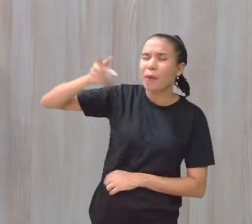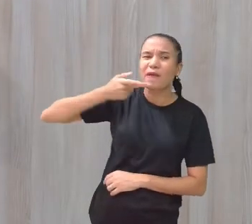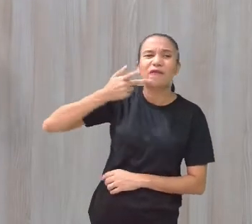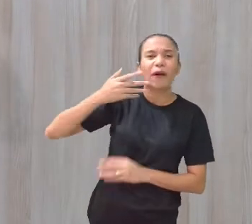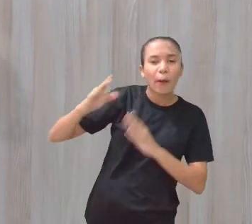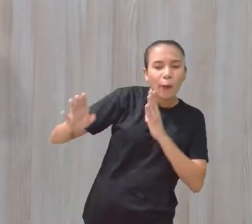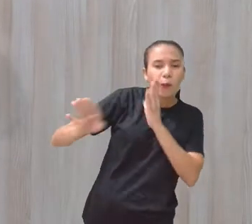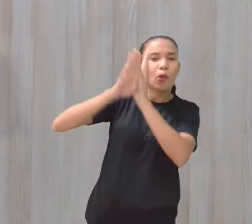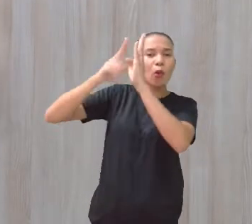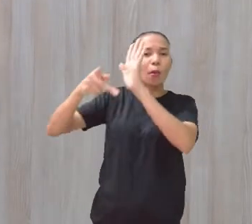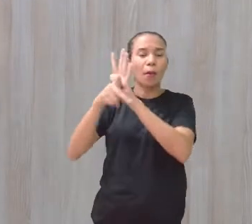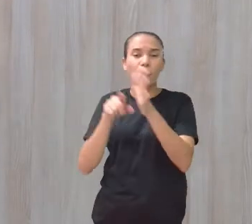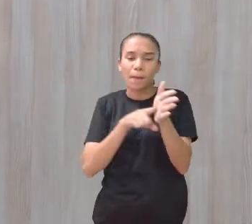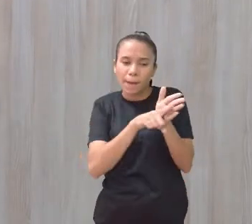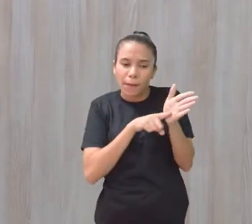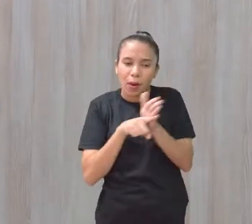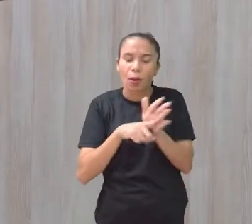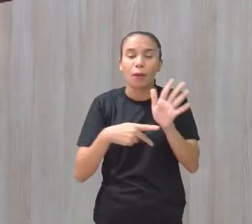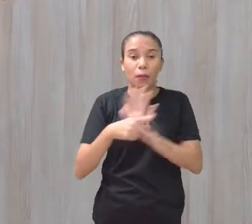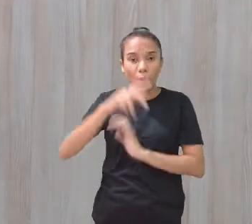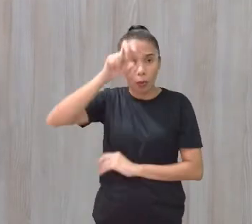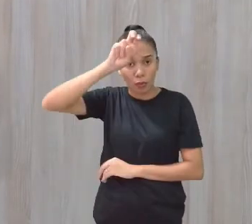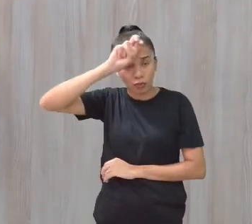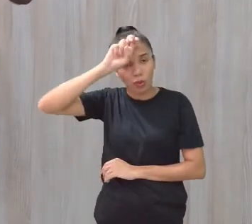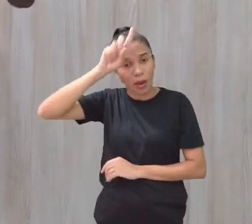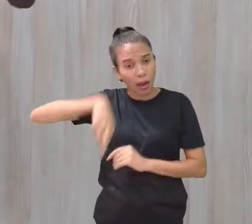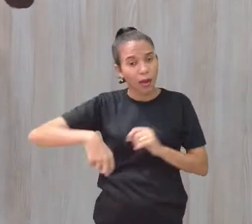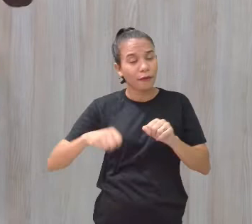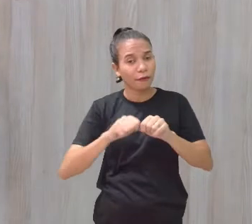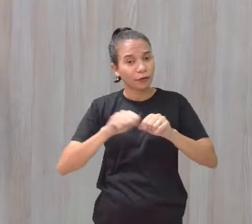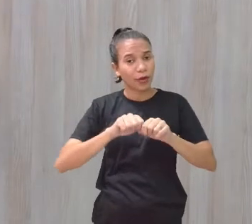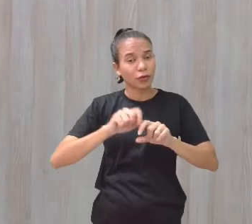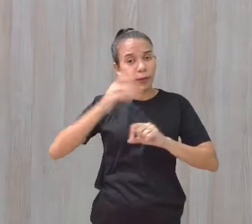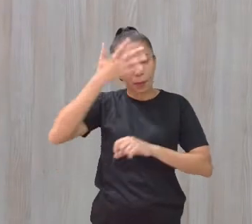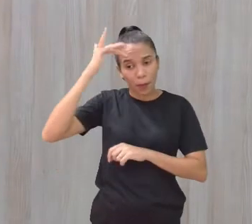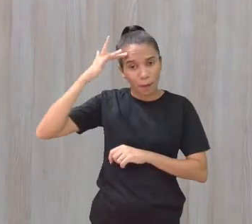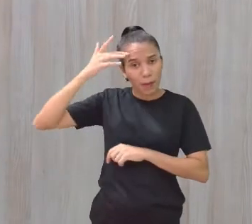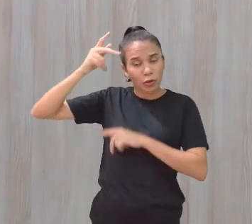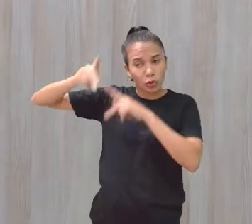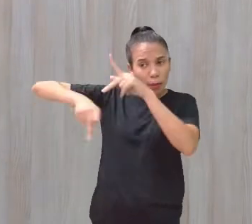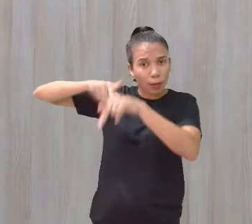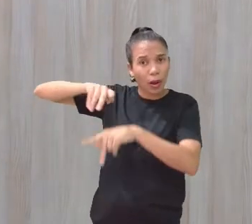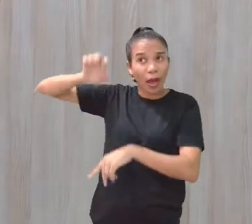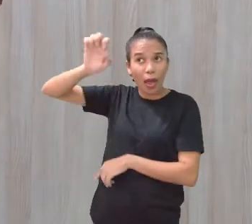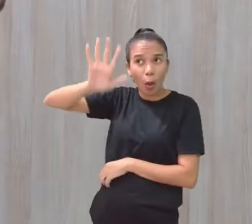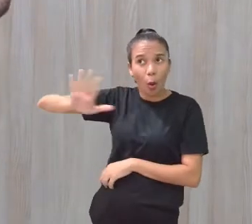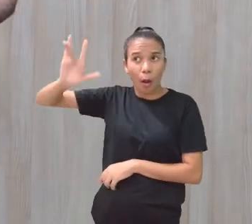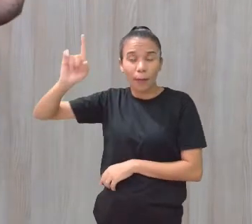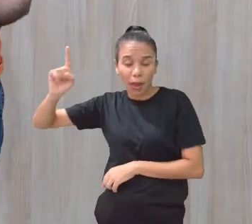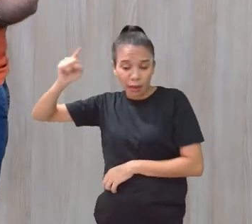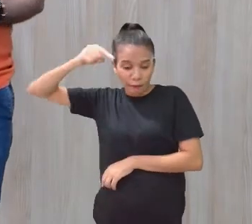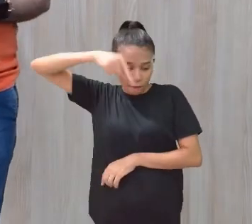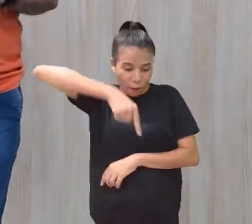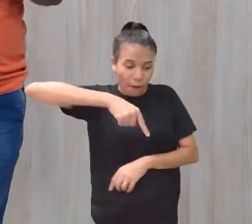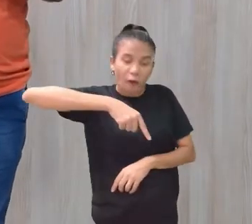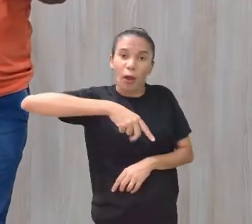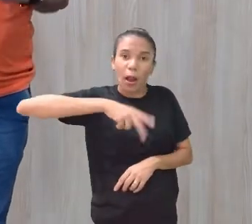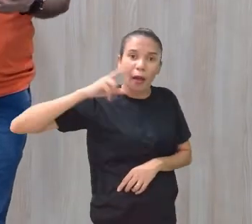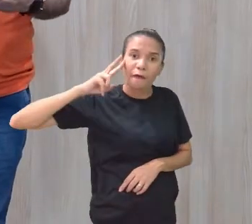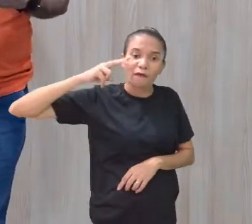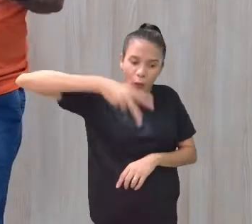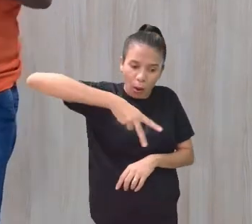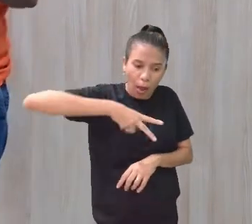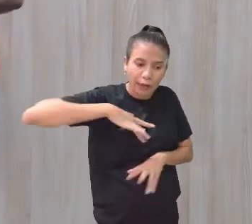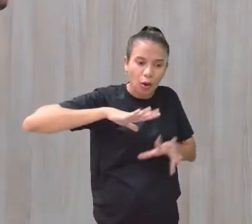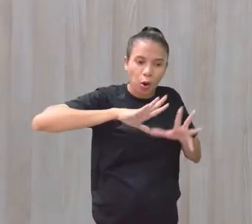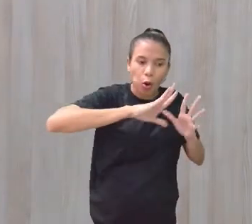descobriu, do que se pesquisou lá no Egito, né, foi feito, né, por europeus, né, que inclusive sequestraram ali muitas obras,